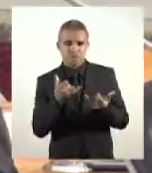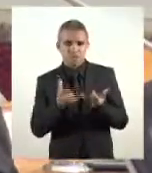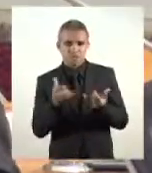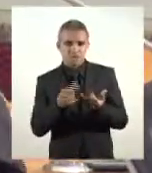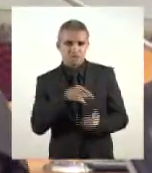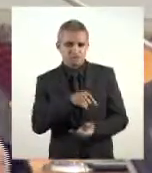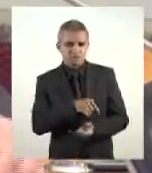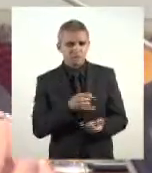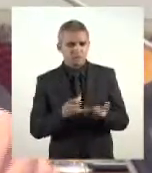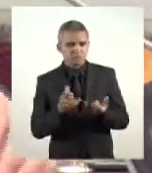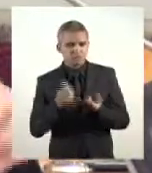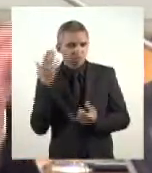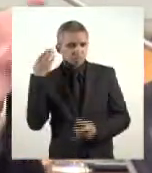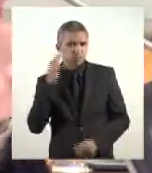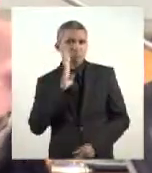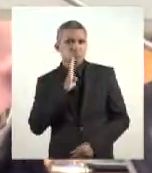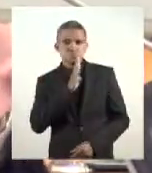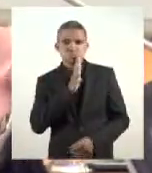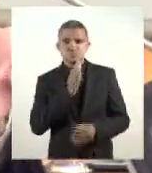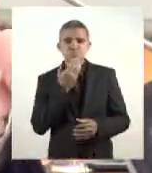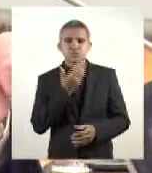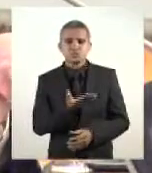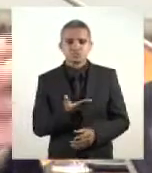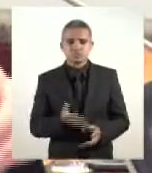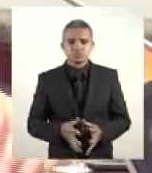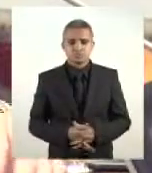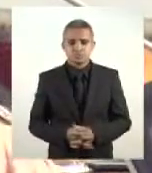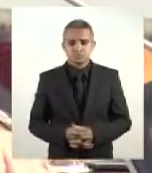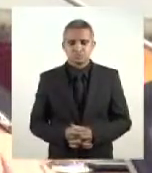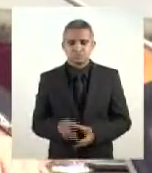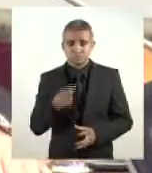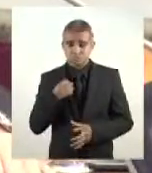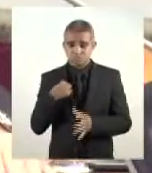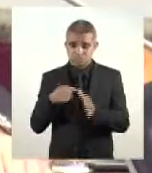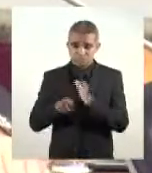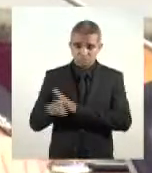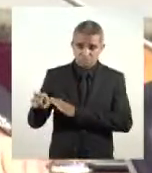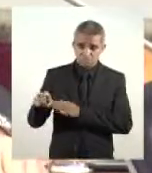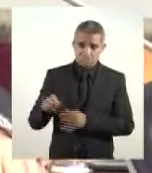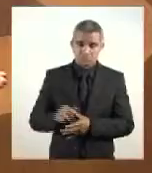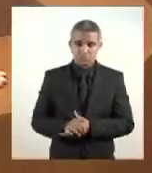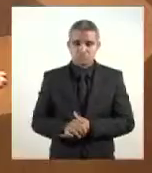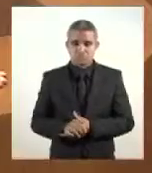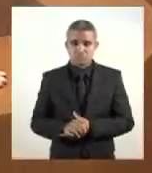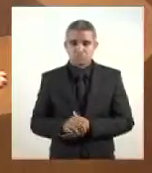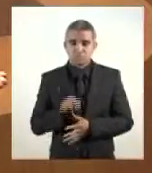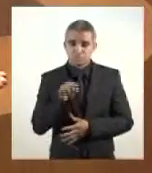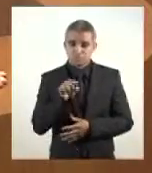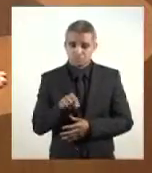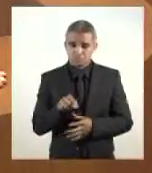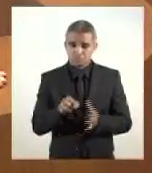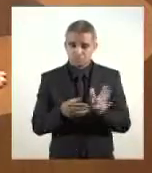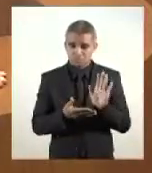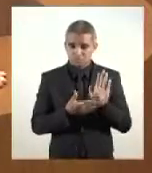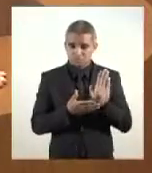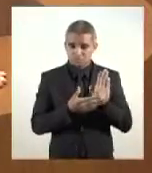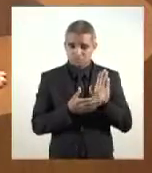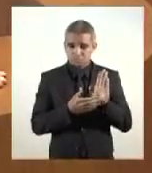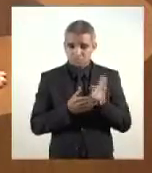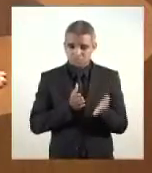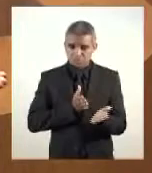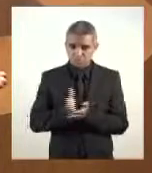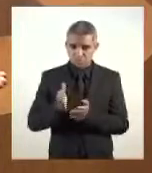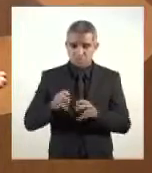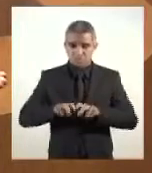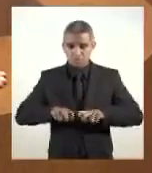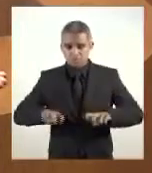requerimento. Aí pode surgir a questão. Faço uma pergunta, deputado, se o requerimento foi aprovado pela mesa ou pelo plenário. Vossa Excelência tem como me responder isso?